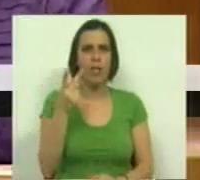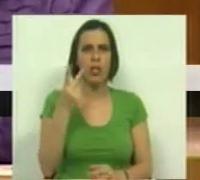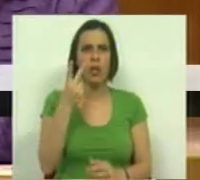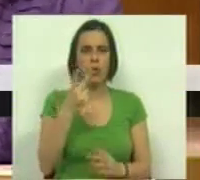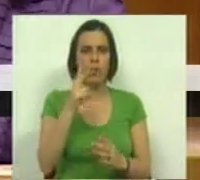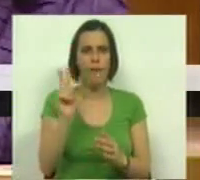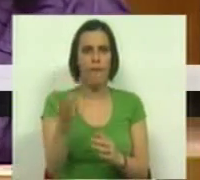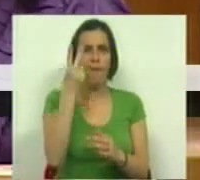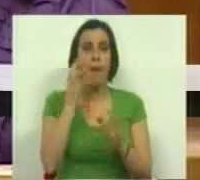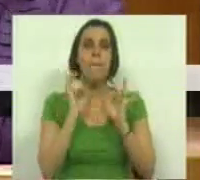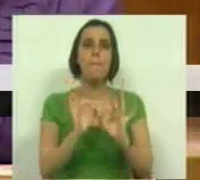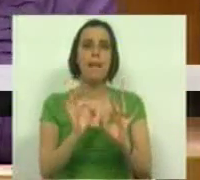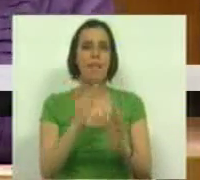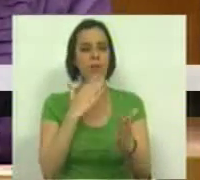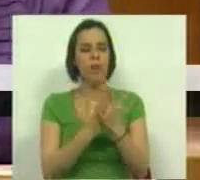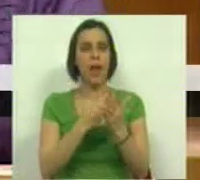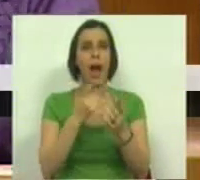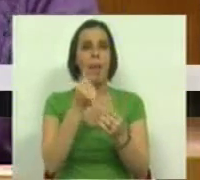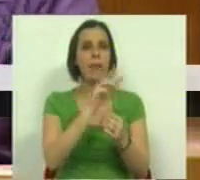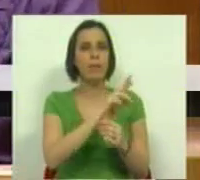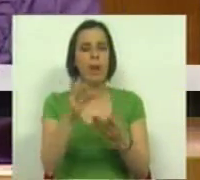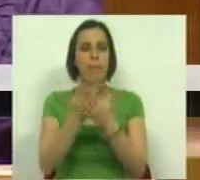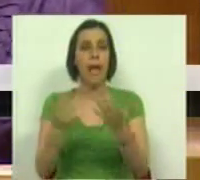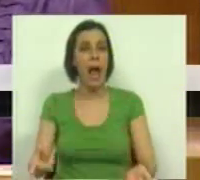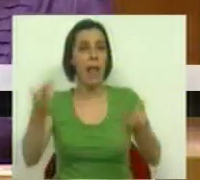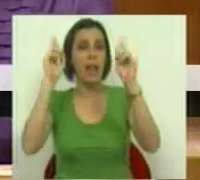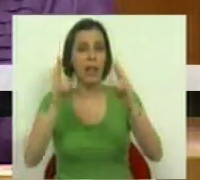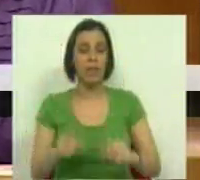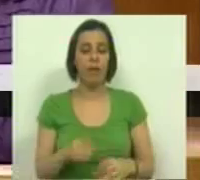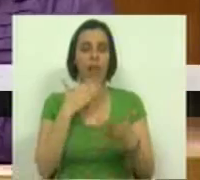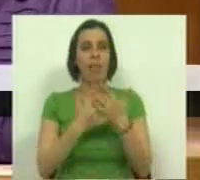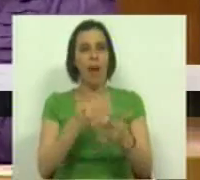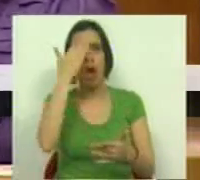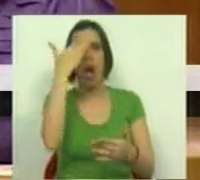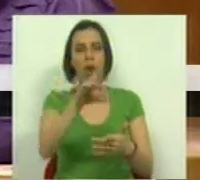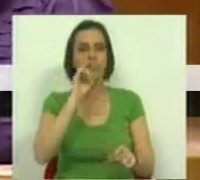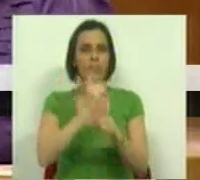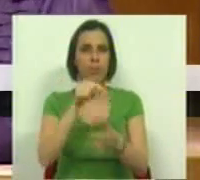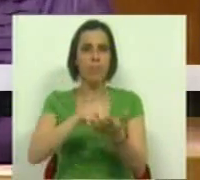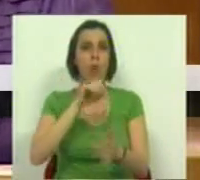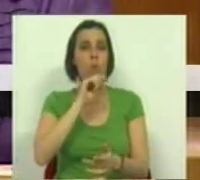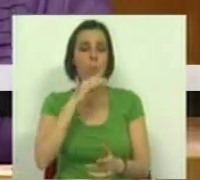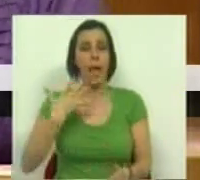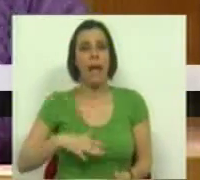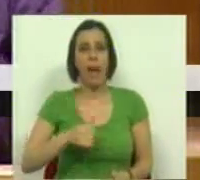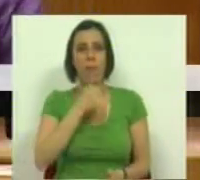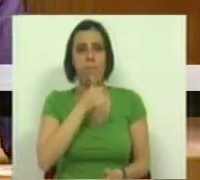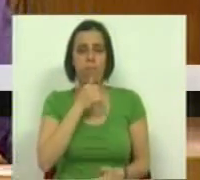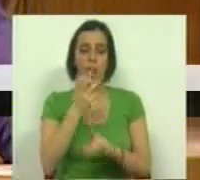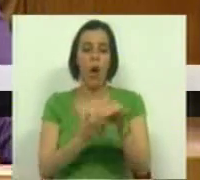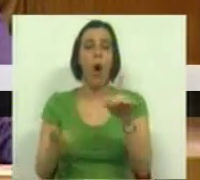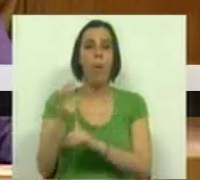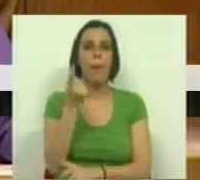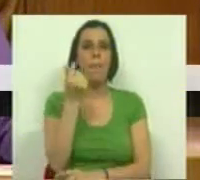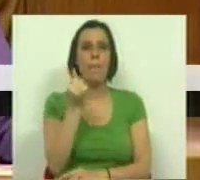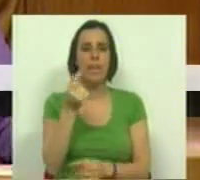dois tabuleiros, beneficiando da desregulação do mercado livre, que lhe abre as portas para cobrar o que pode e quer, e do